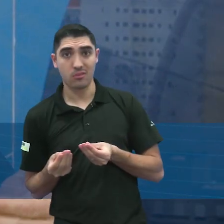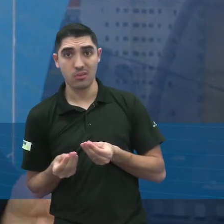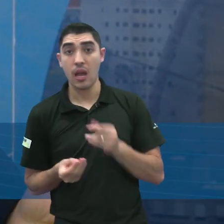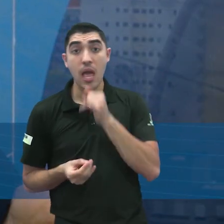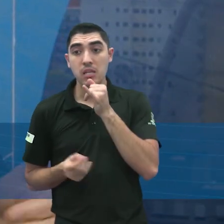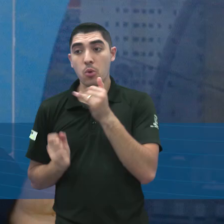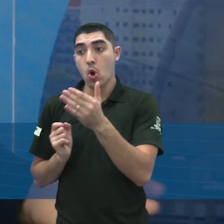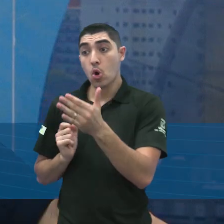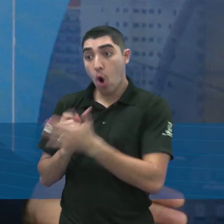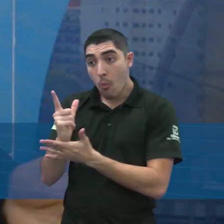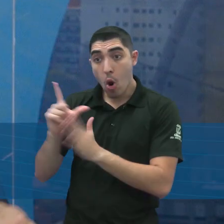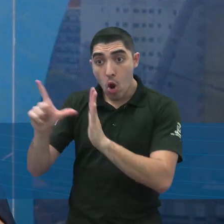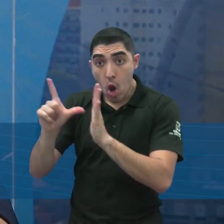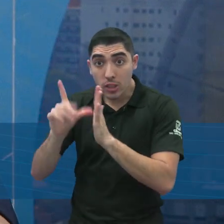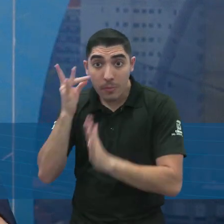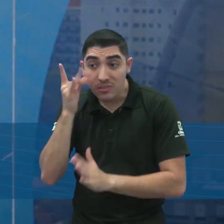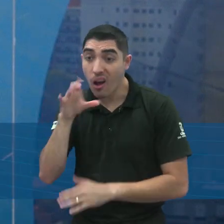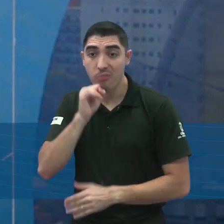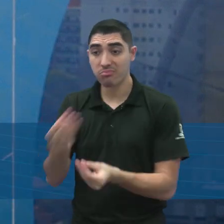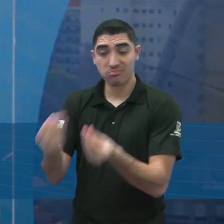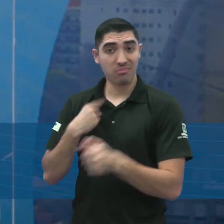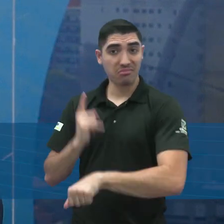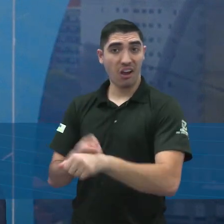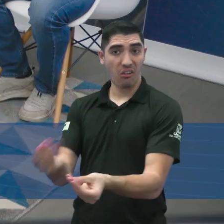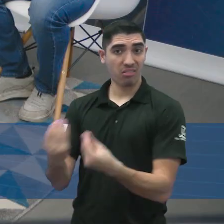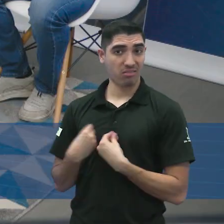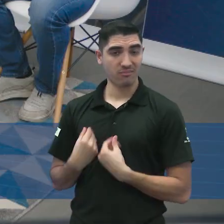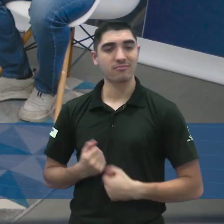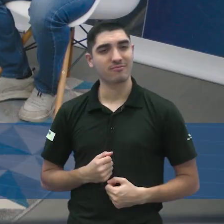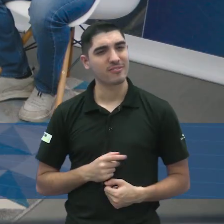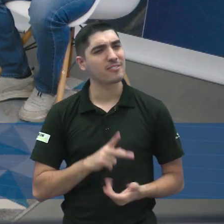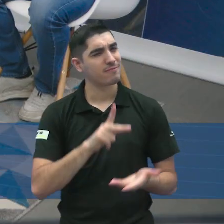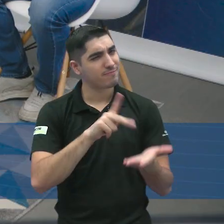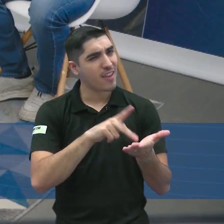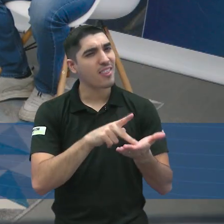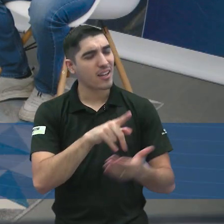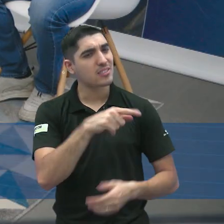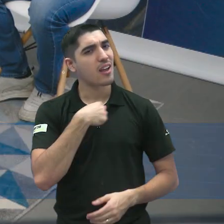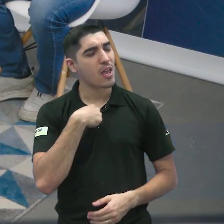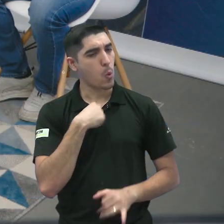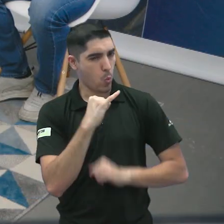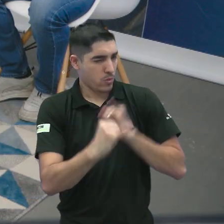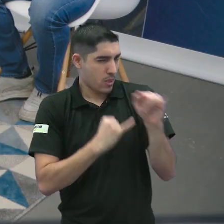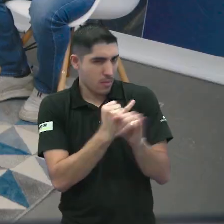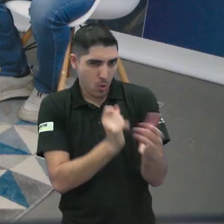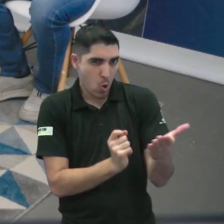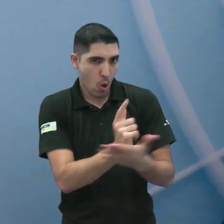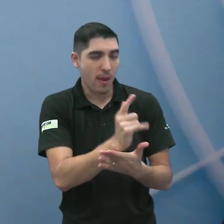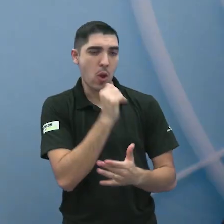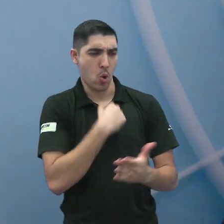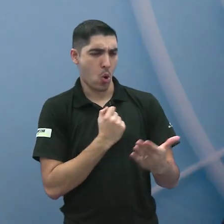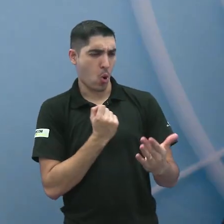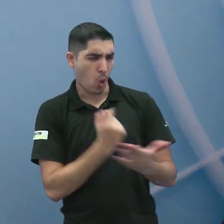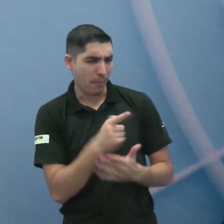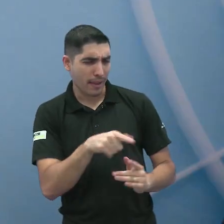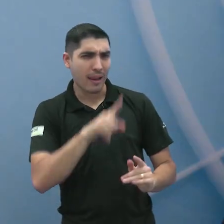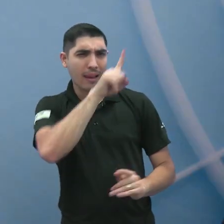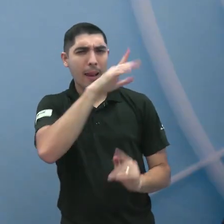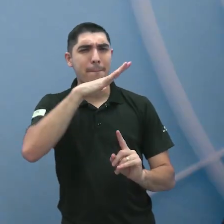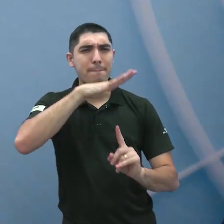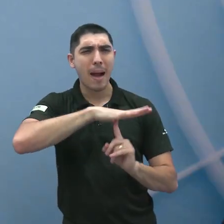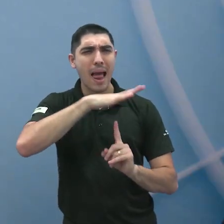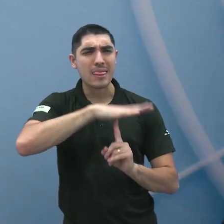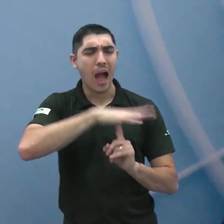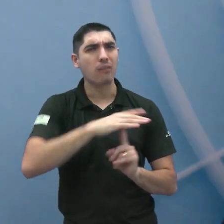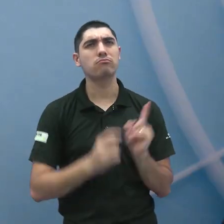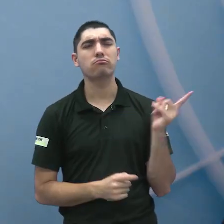às vezes tão rápido quanto ele compra numa loja física, né? Com certeza, né, gente? Eu fico até perguntando, quando eu compro uma coisa lá do Paraná,